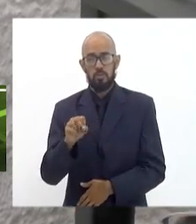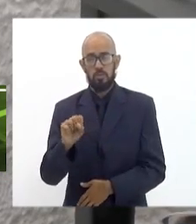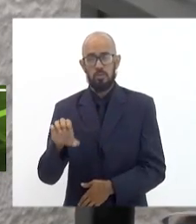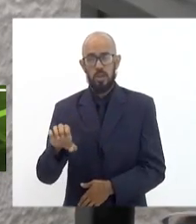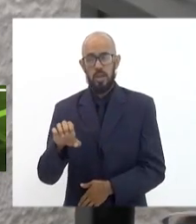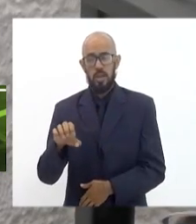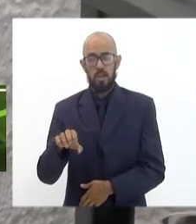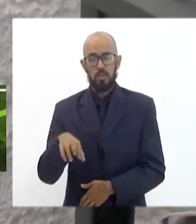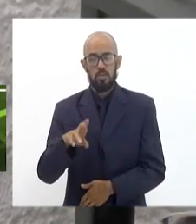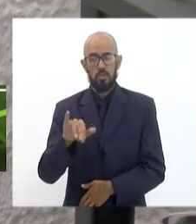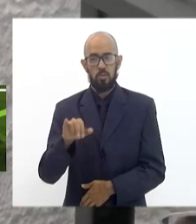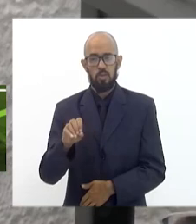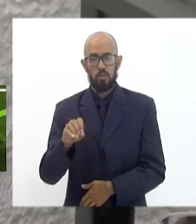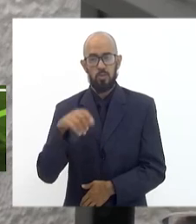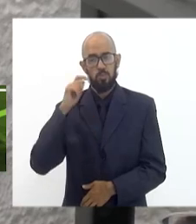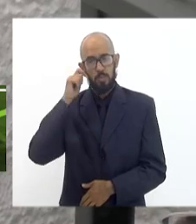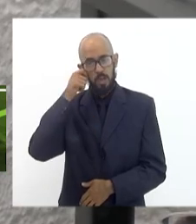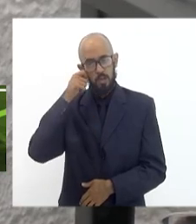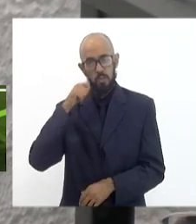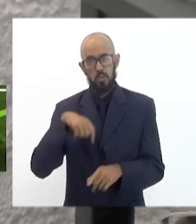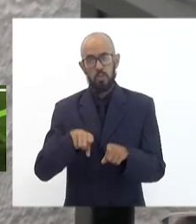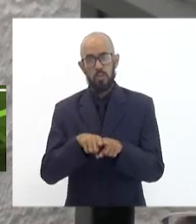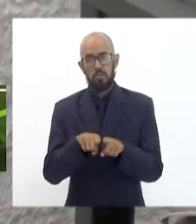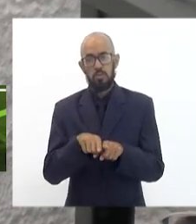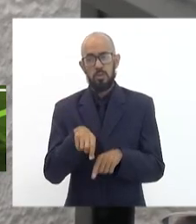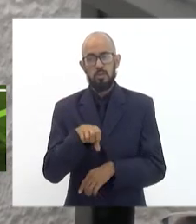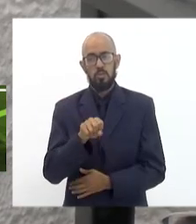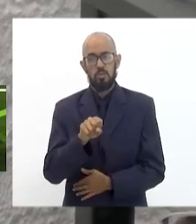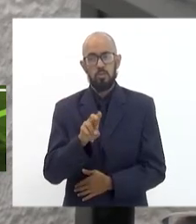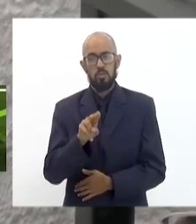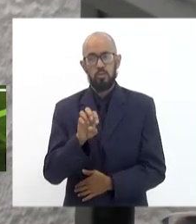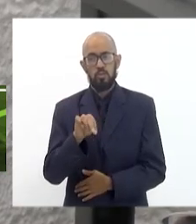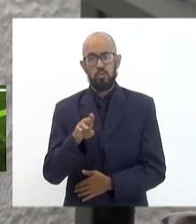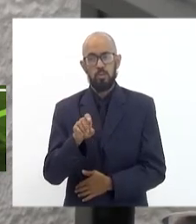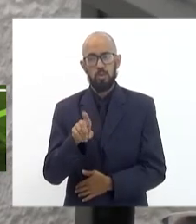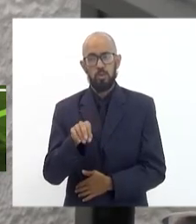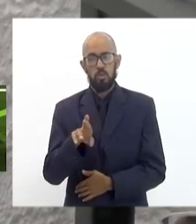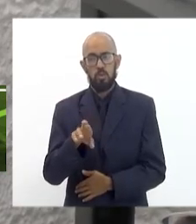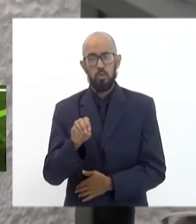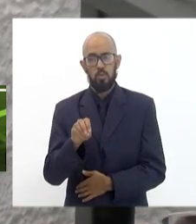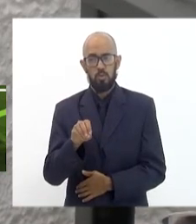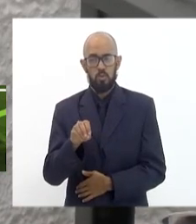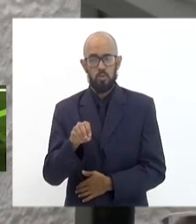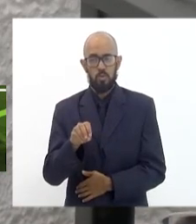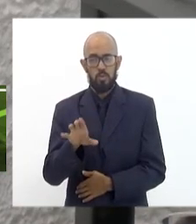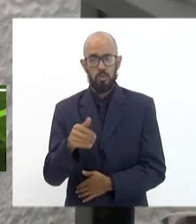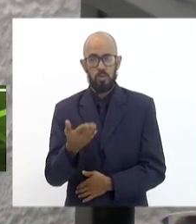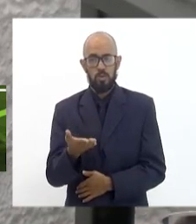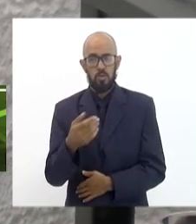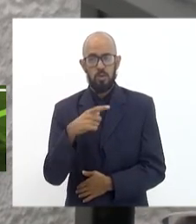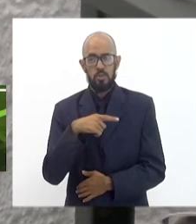casas em Sumidouro e sem unidade com paciência então nós temos